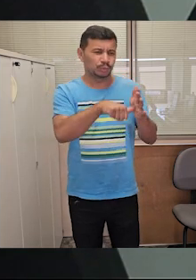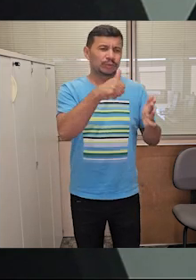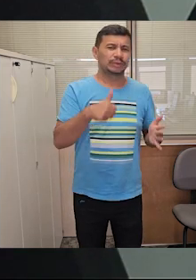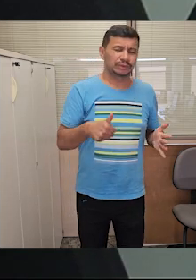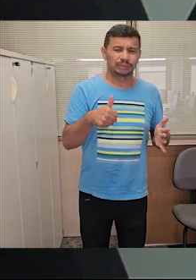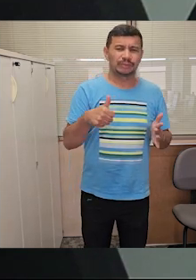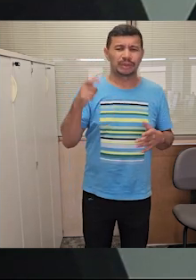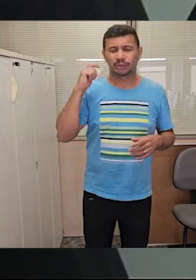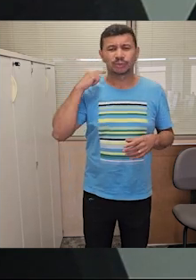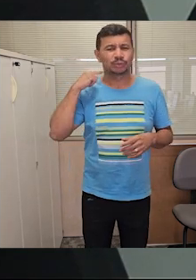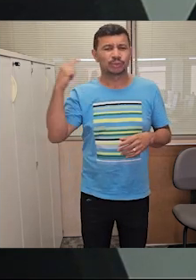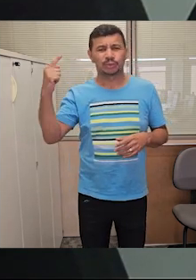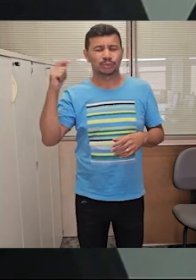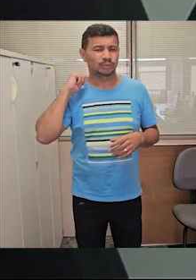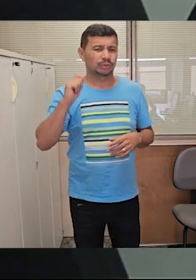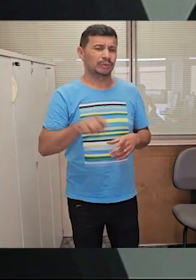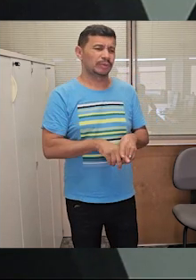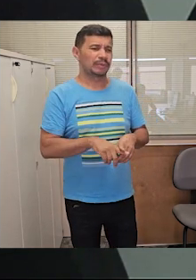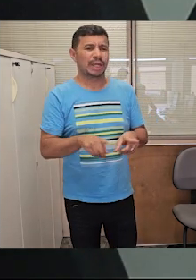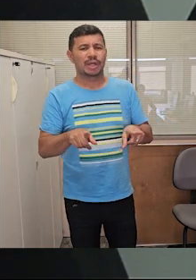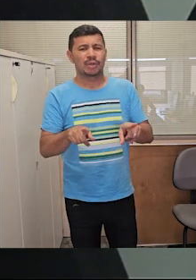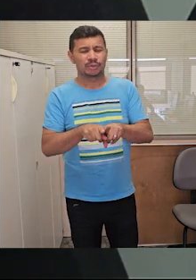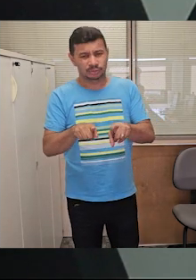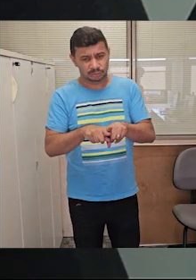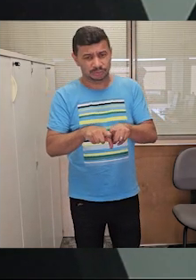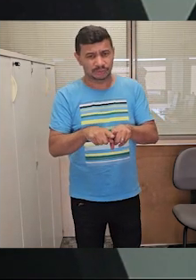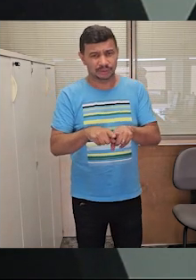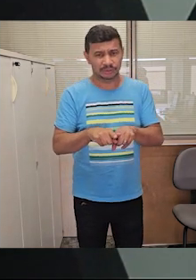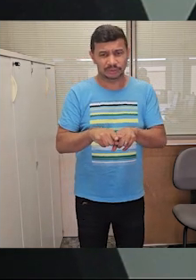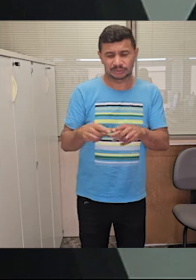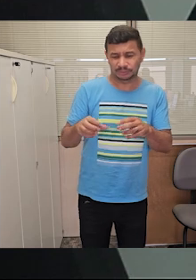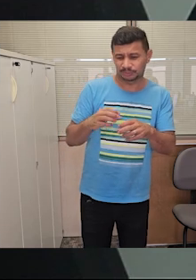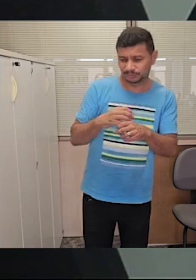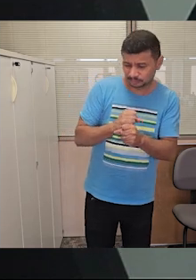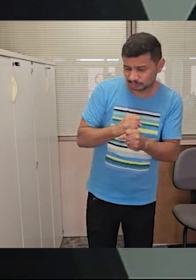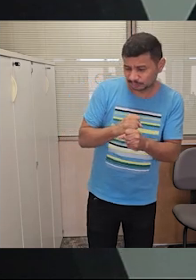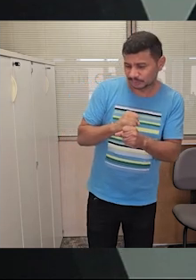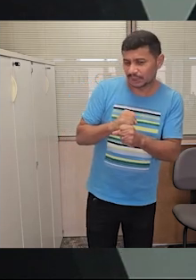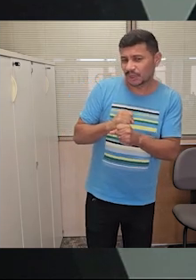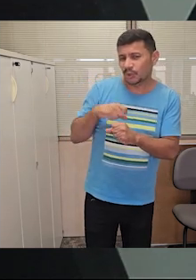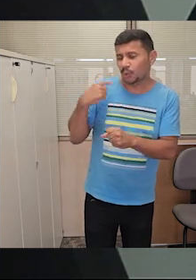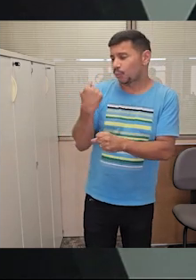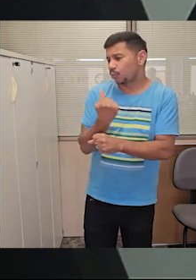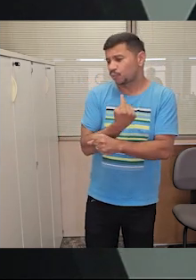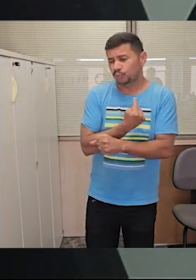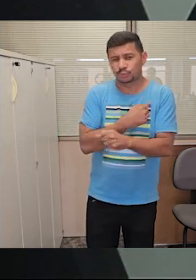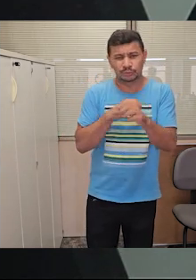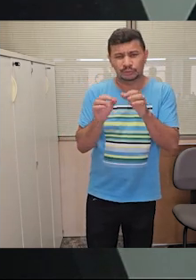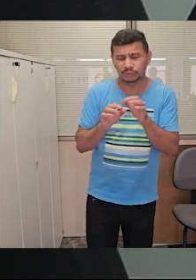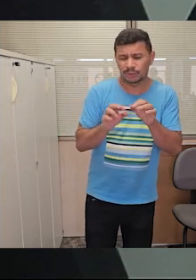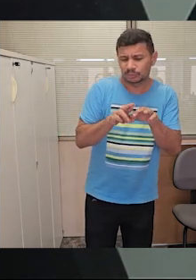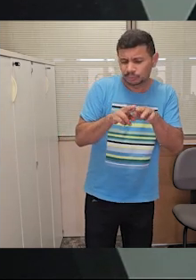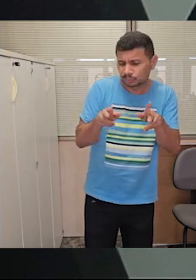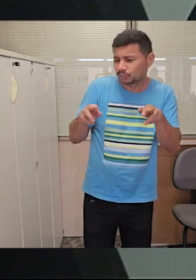de maio, e do MIA, o Movimento Intersindical Anti-Arroxo, que a gente organizou manifestações em